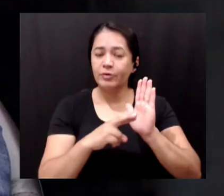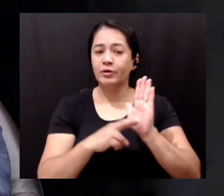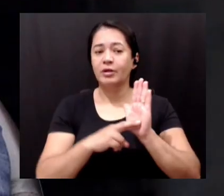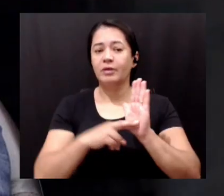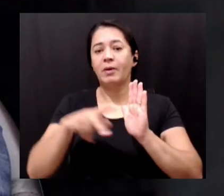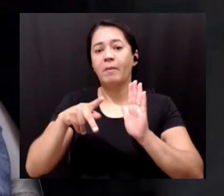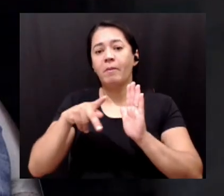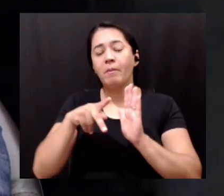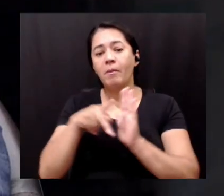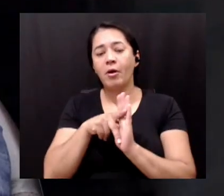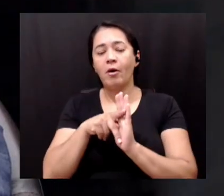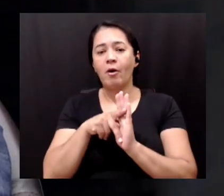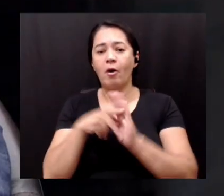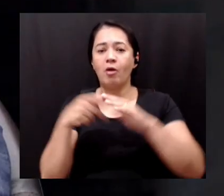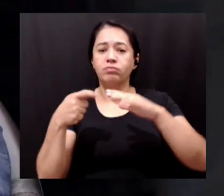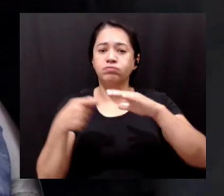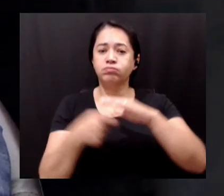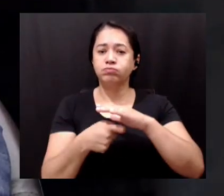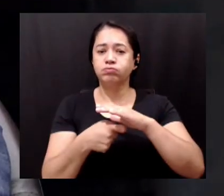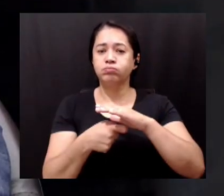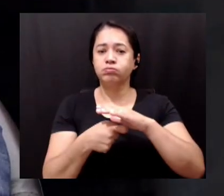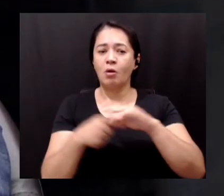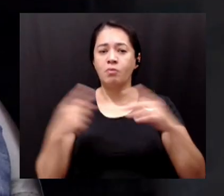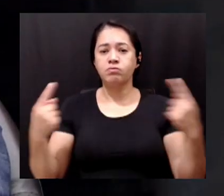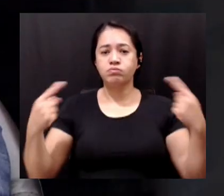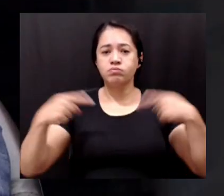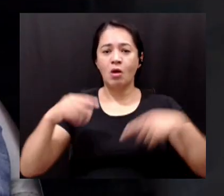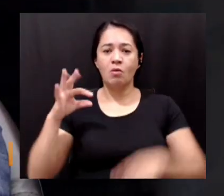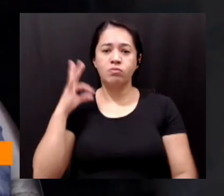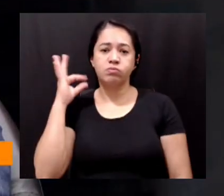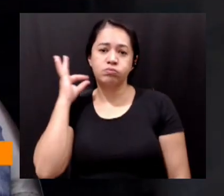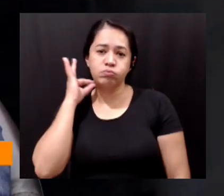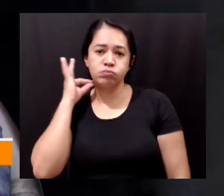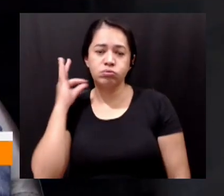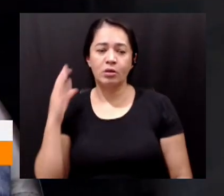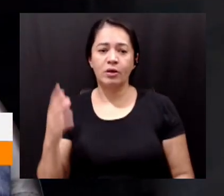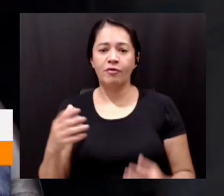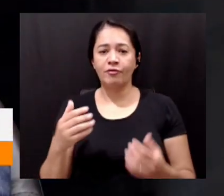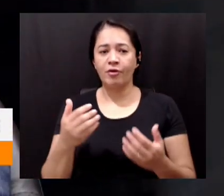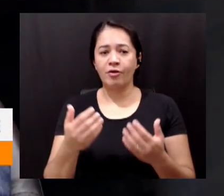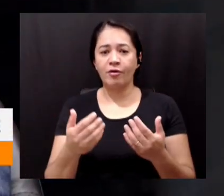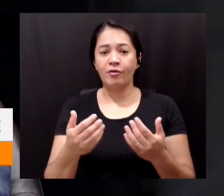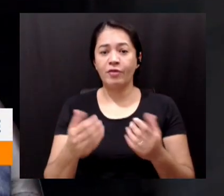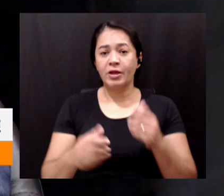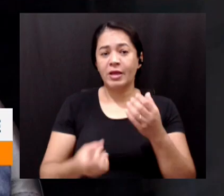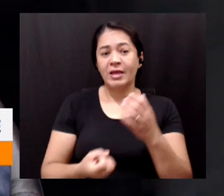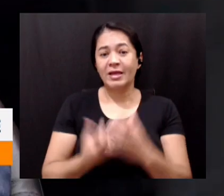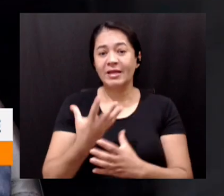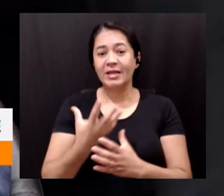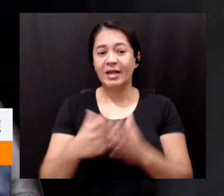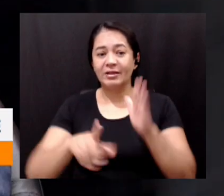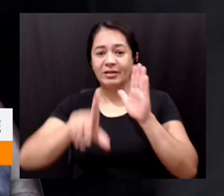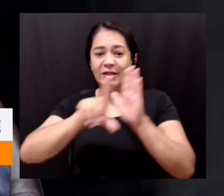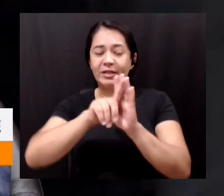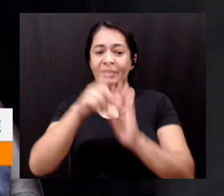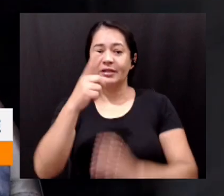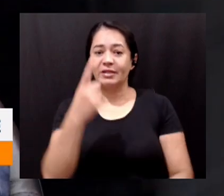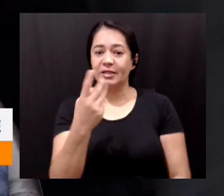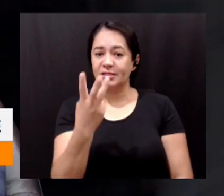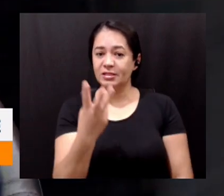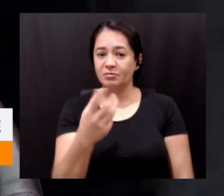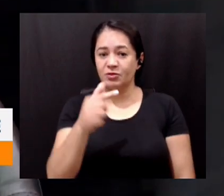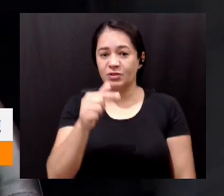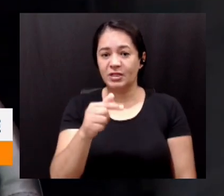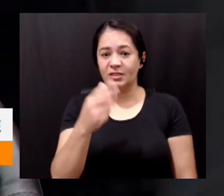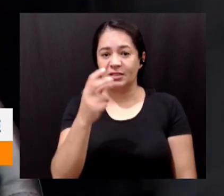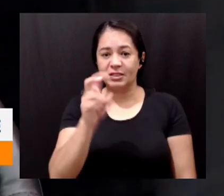casas de apostas online, ela foi elaborada, foi inserida na Lei 13.756 de 2018,